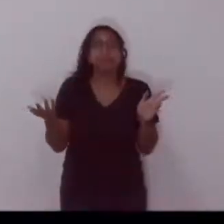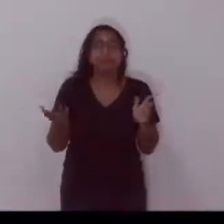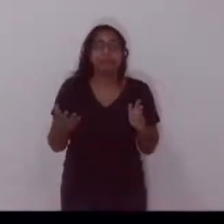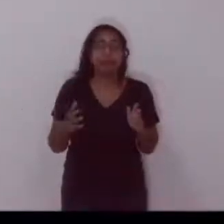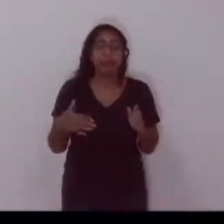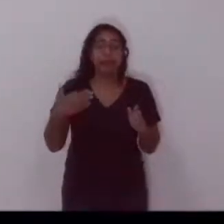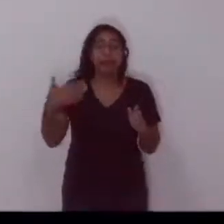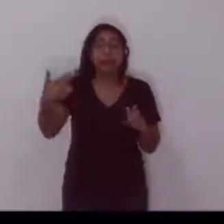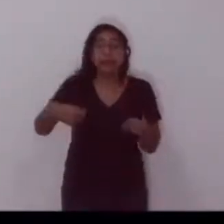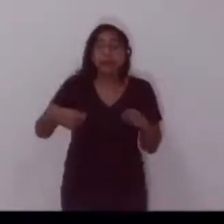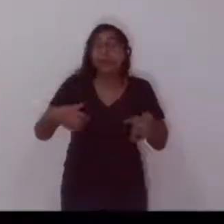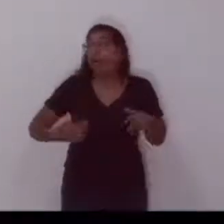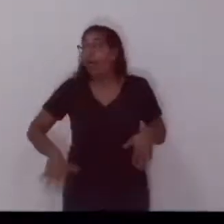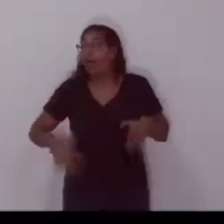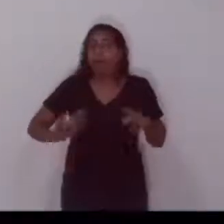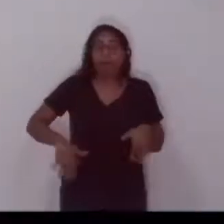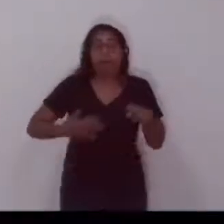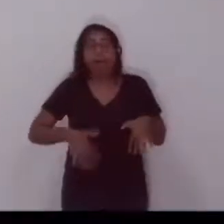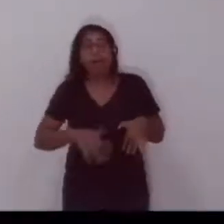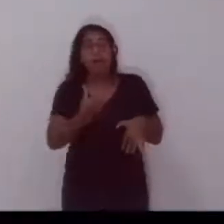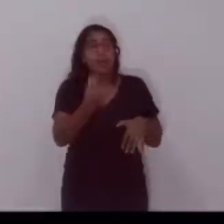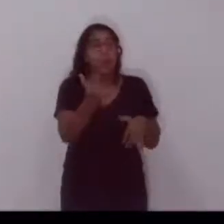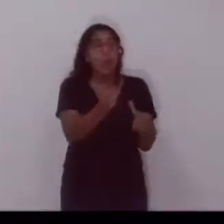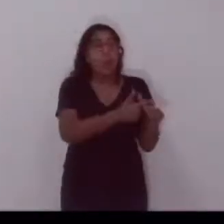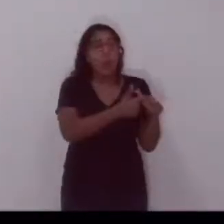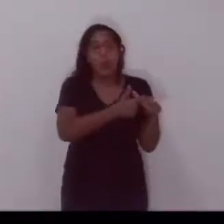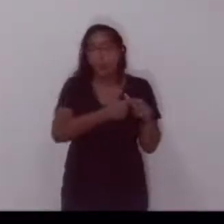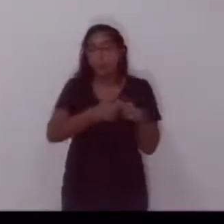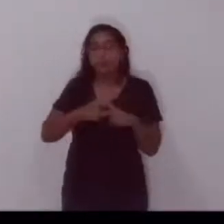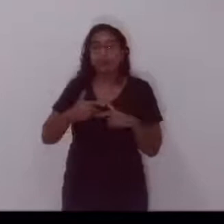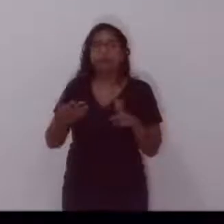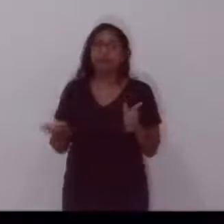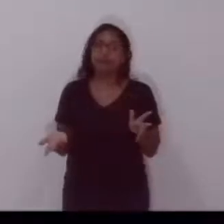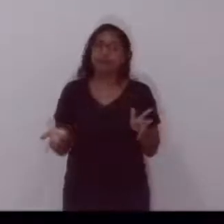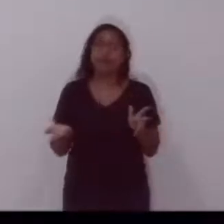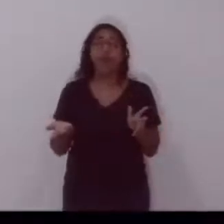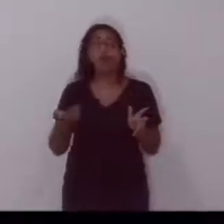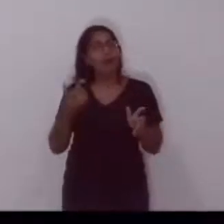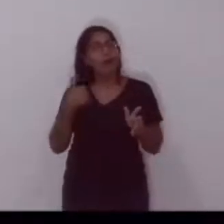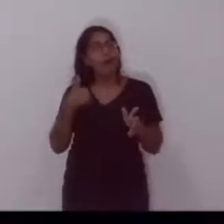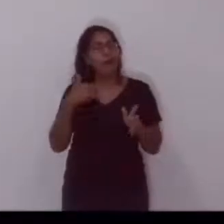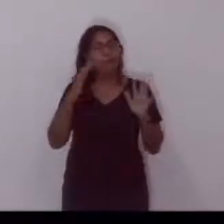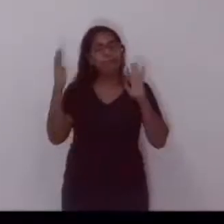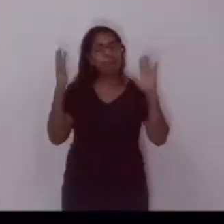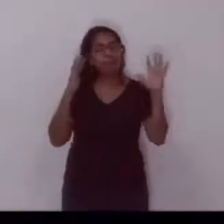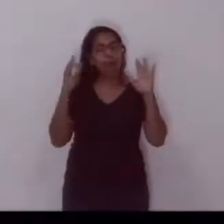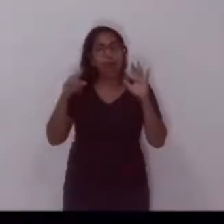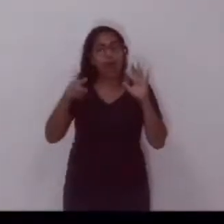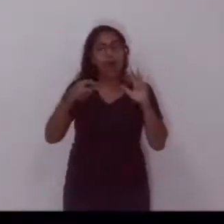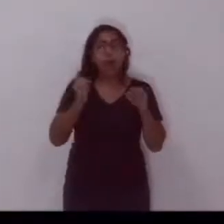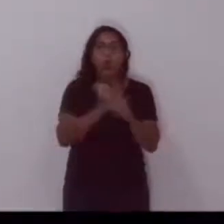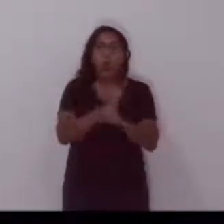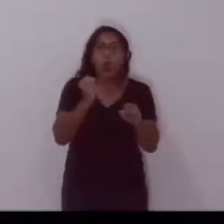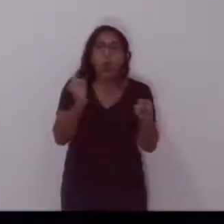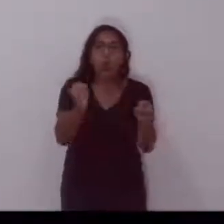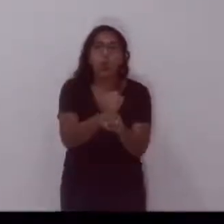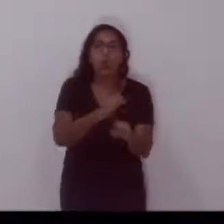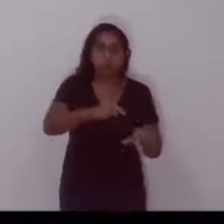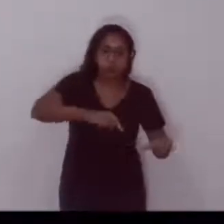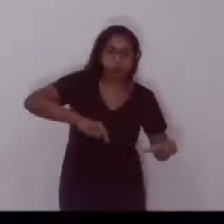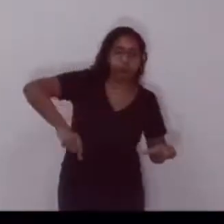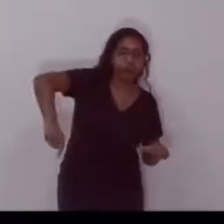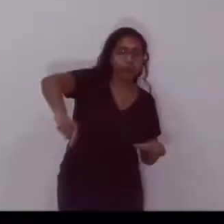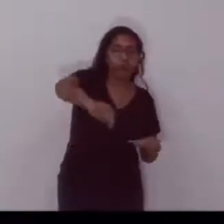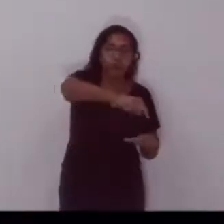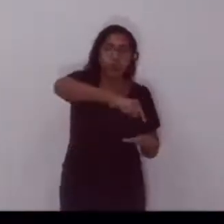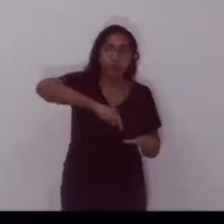óbvio. Eu acredito na ideia da rotatória, fui até pesquisar um pouco, falei hoje com um dos responsáveis, e